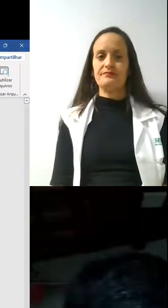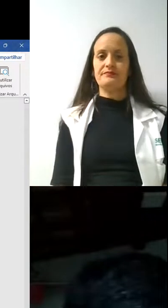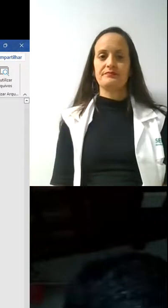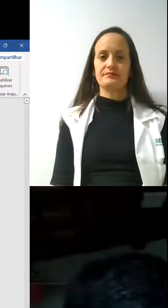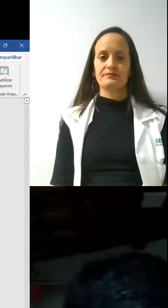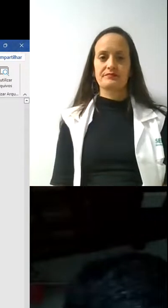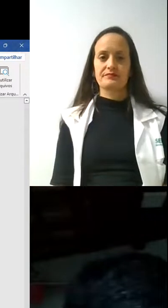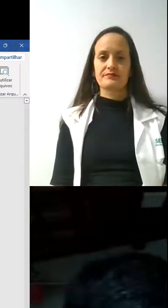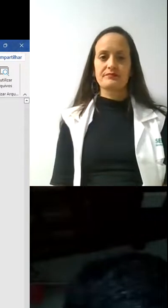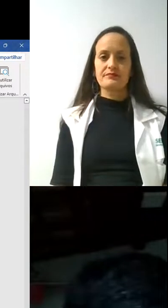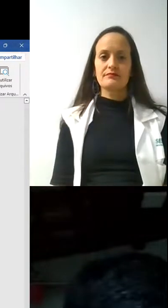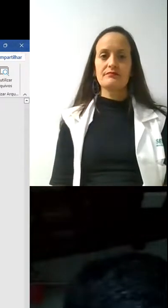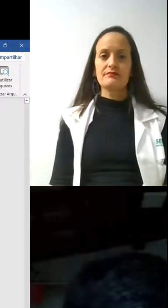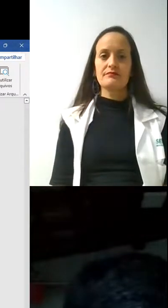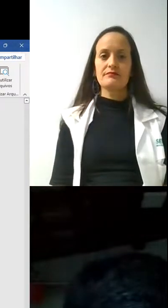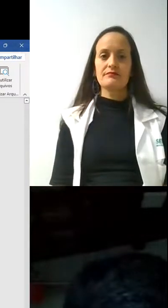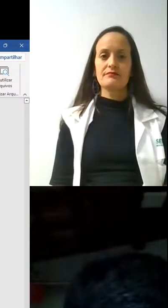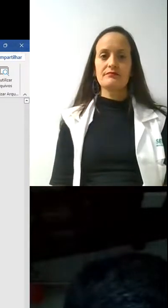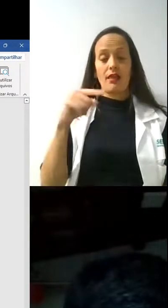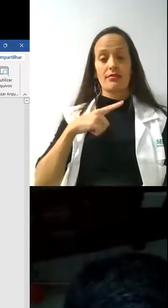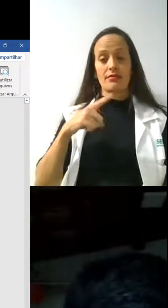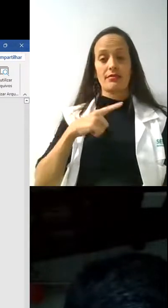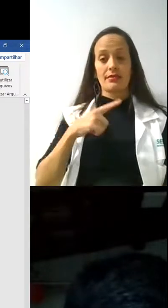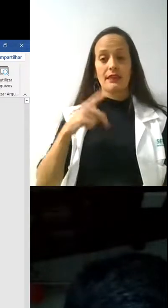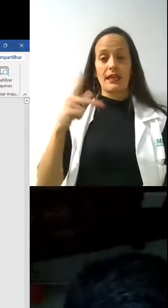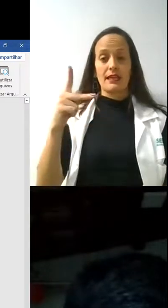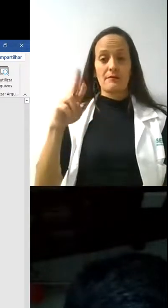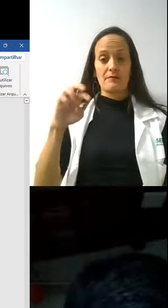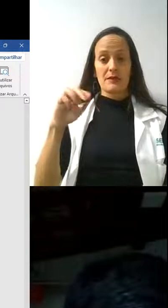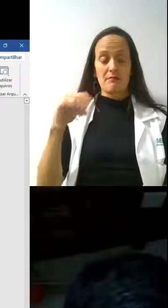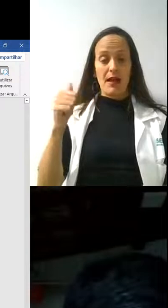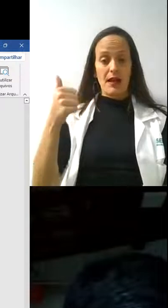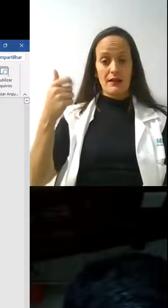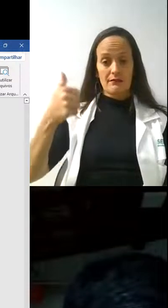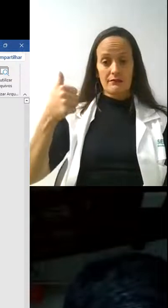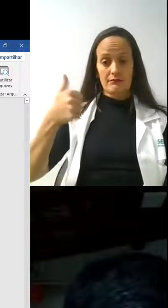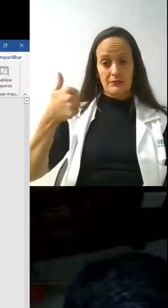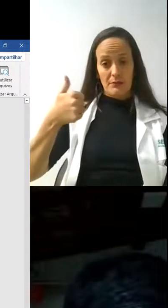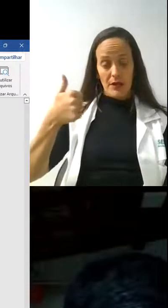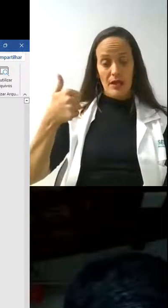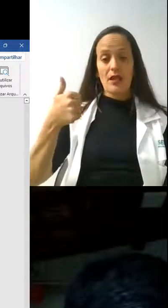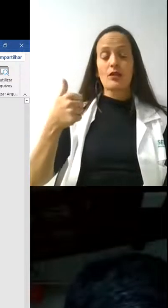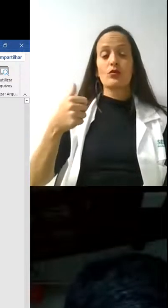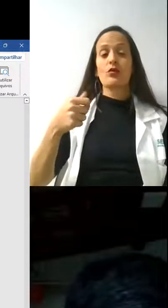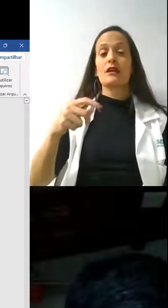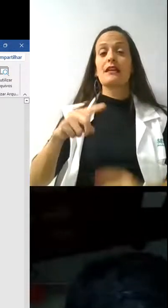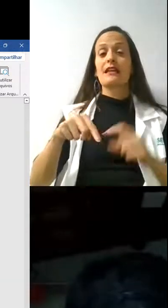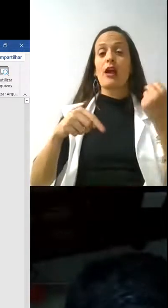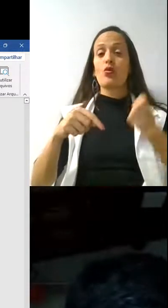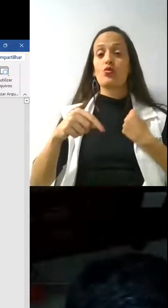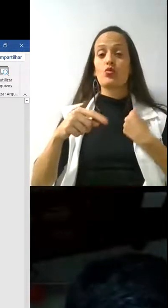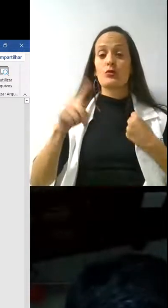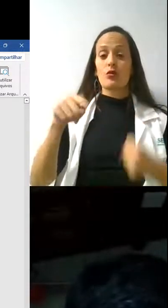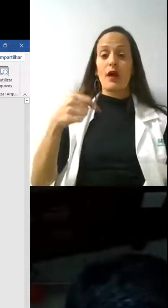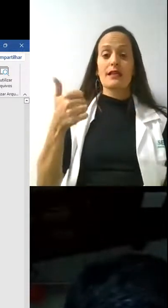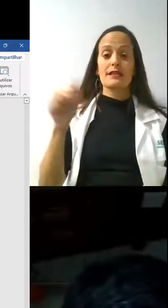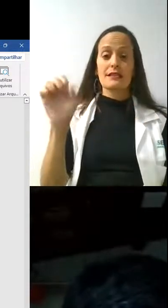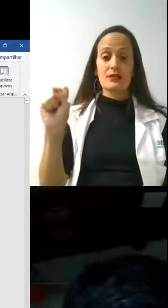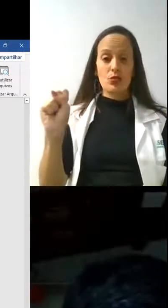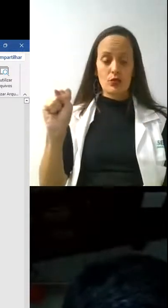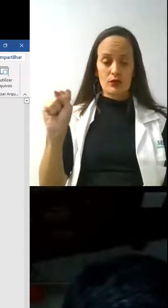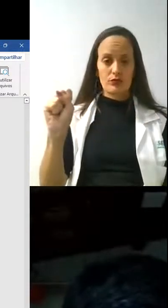ó, existe uma rede primária, uma estrutura secundária em um poste código número 18, né? Então, essa